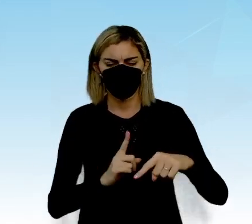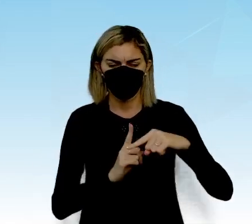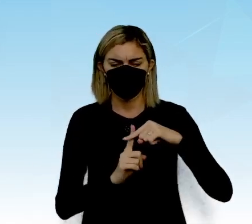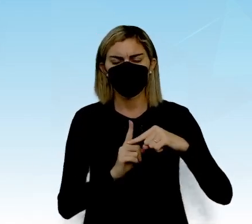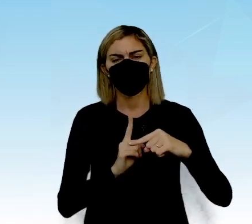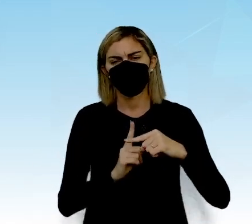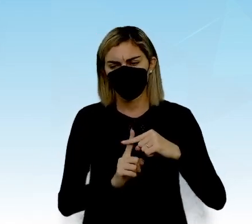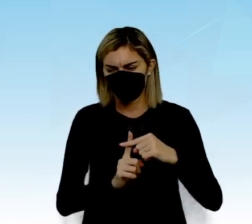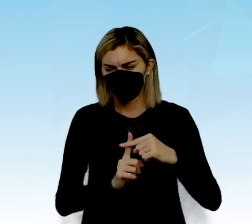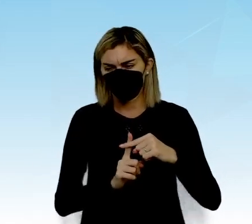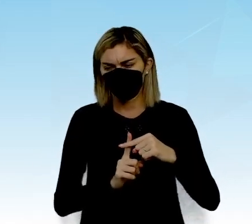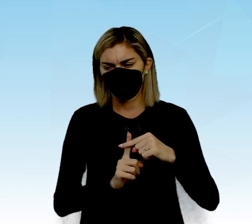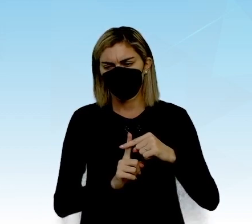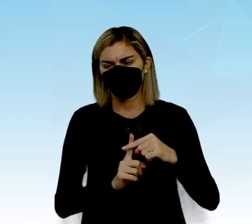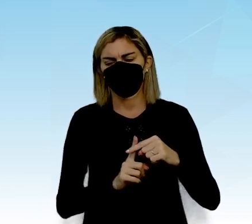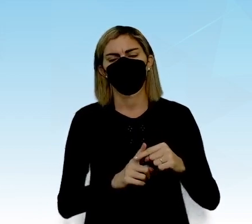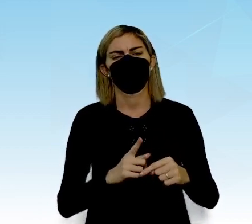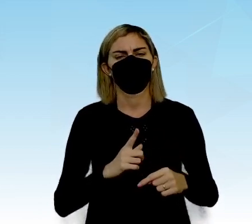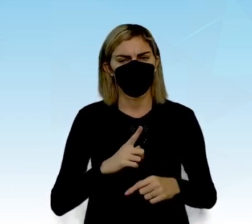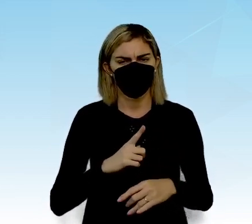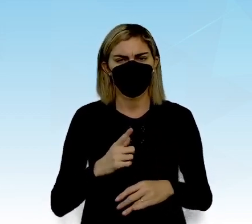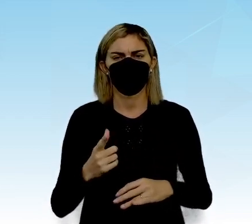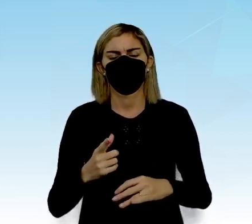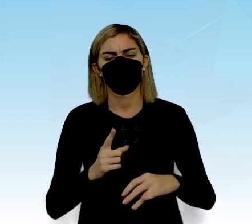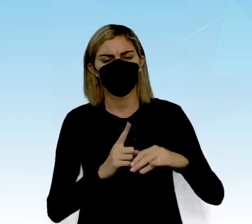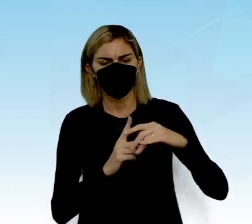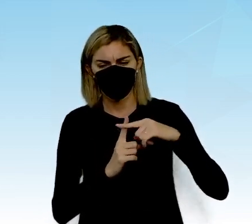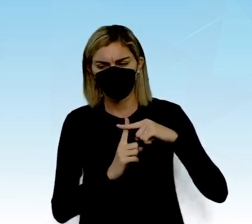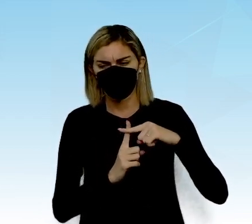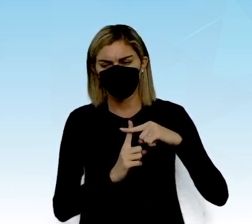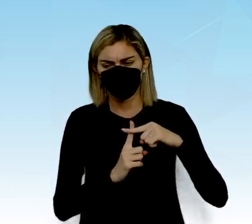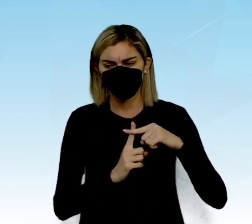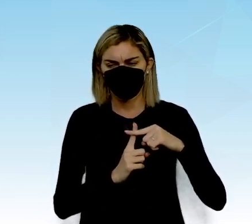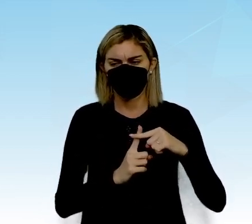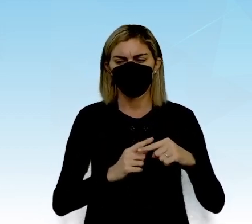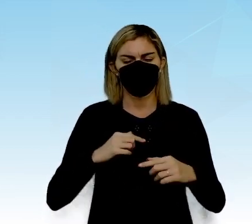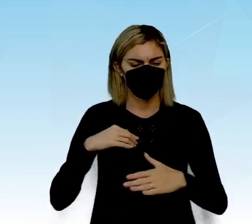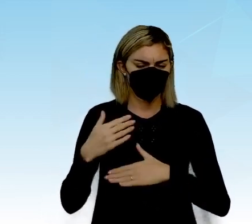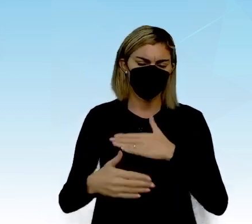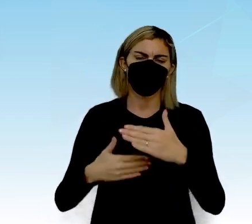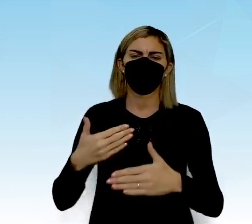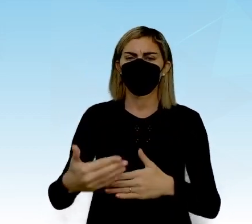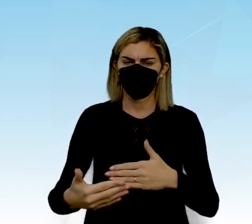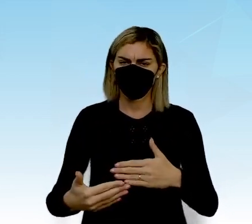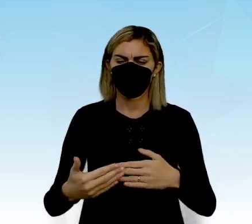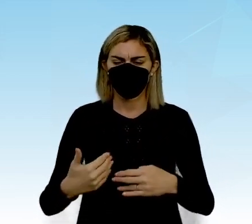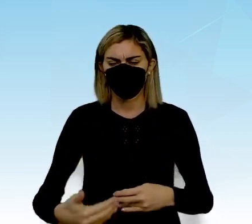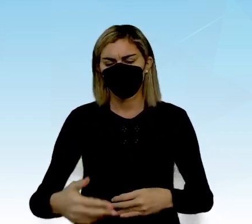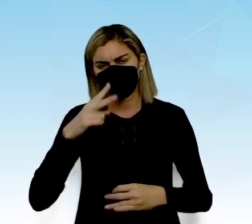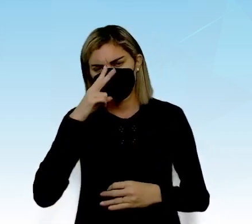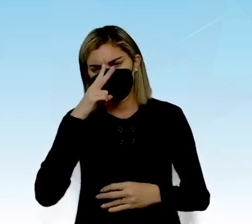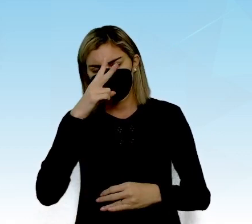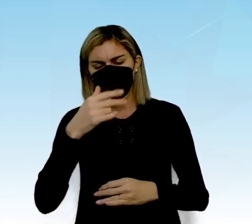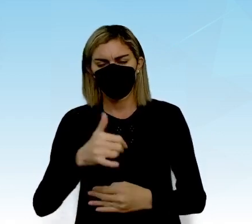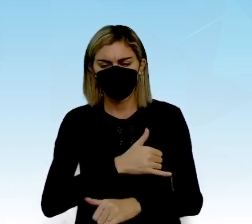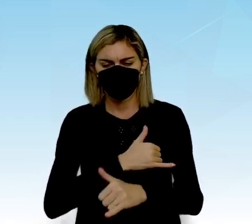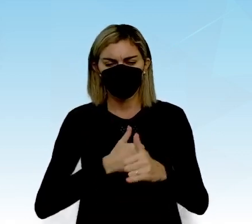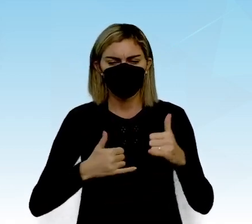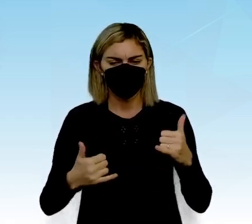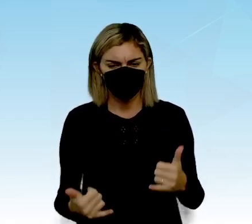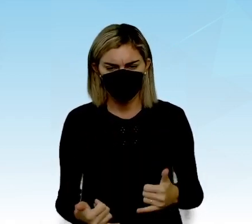a Qzinho, a pequenininha, uma carga positiva, indo se mover através da força elétrica